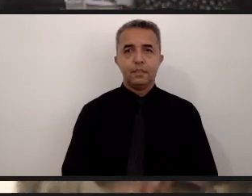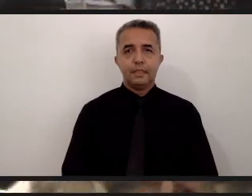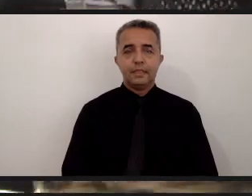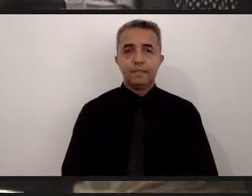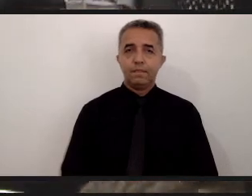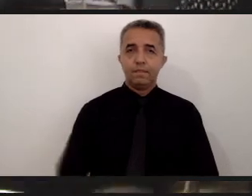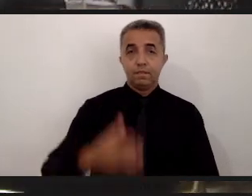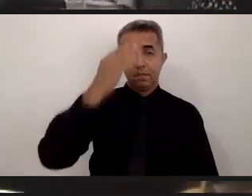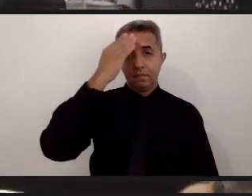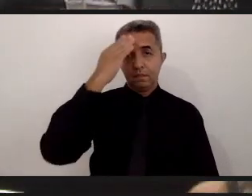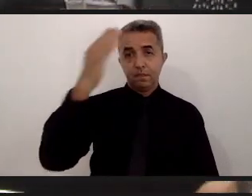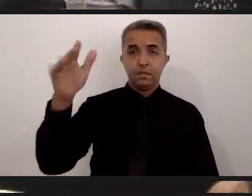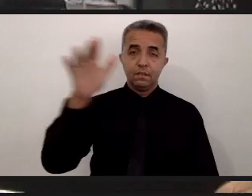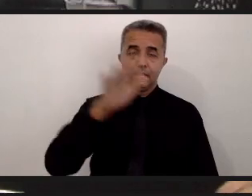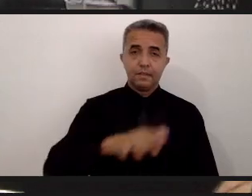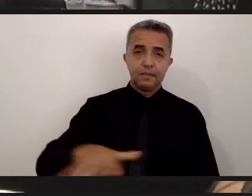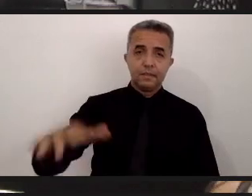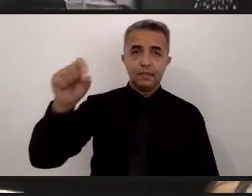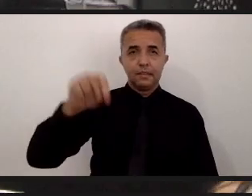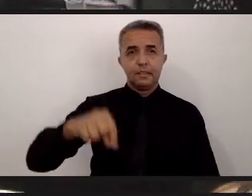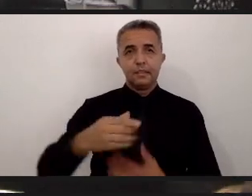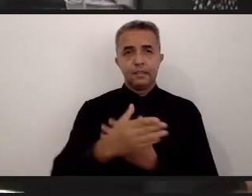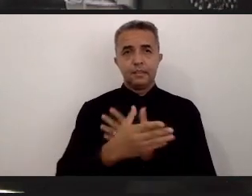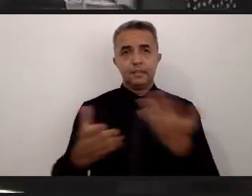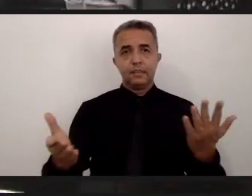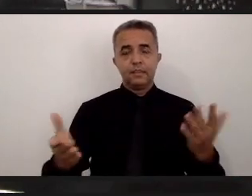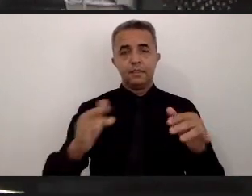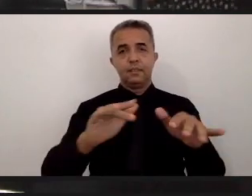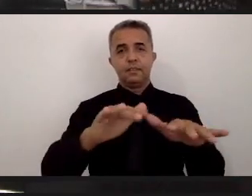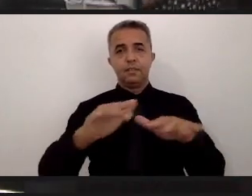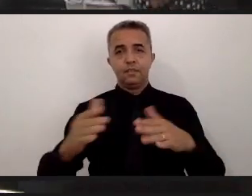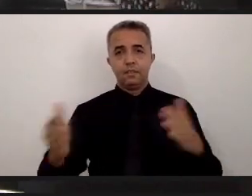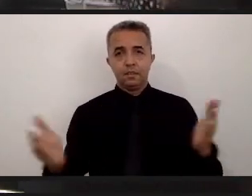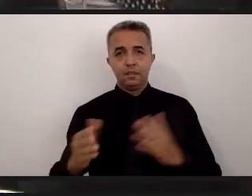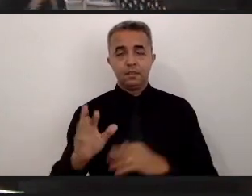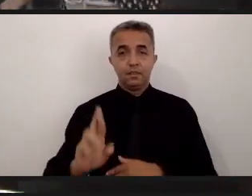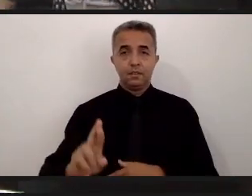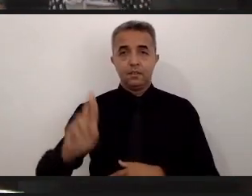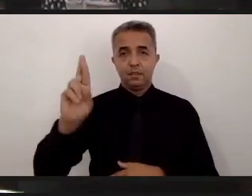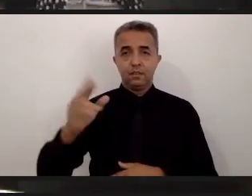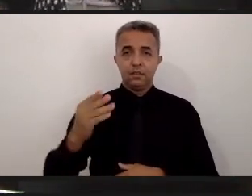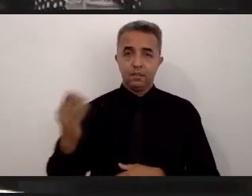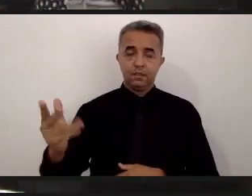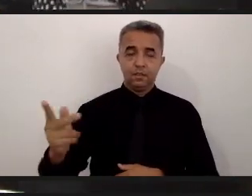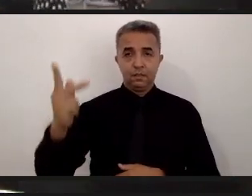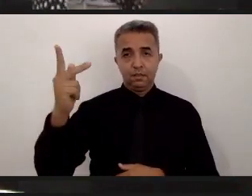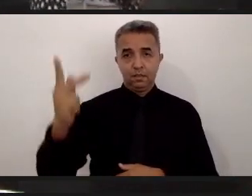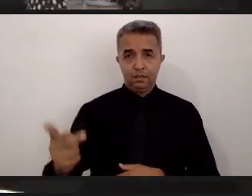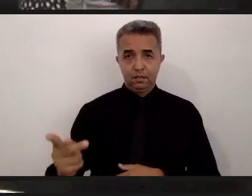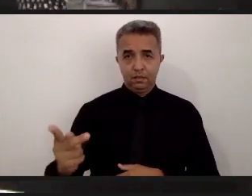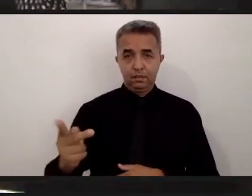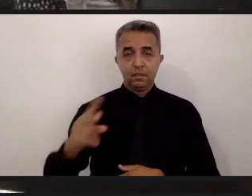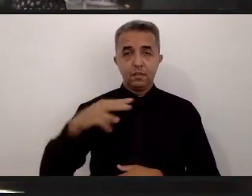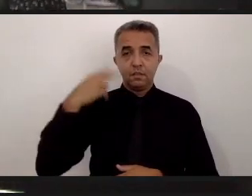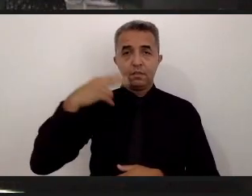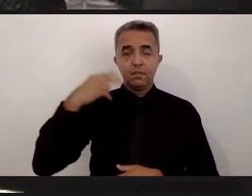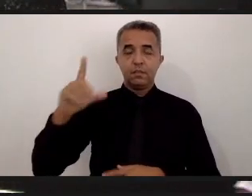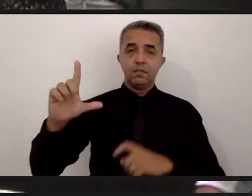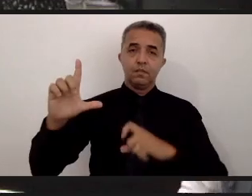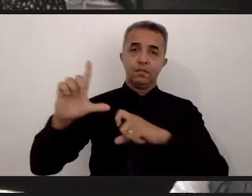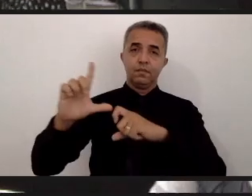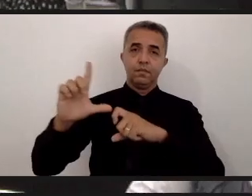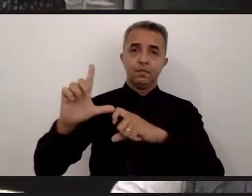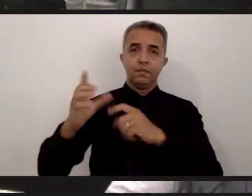Agradecemos a todos e a nossa audiência segue a partir de agora na condução do seu presidente, vereador Dr. Luiz Fernando.